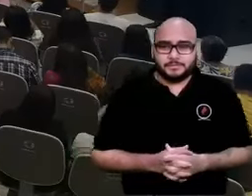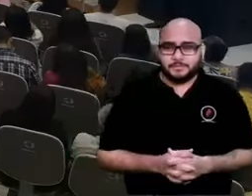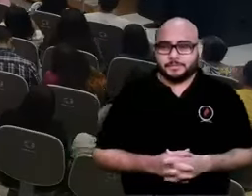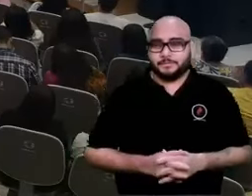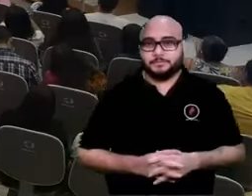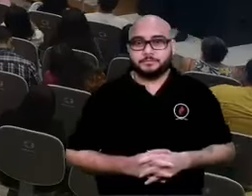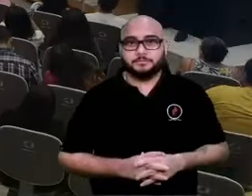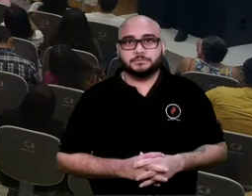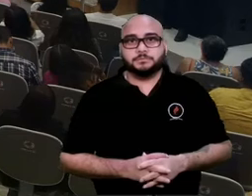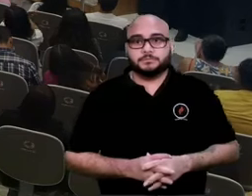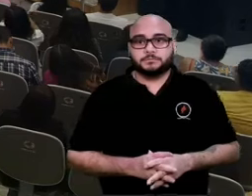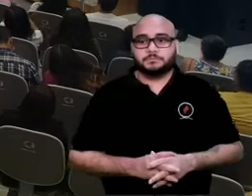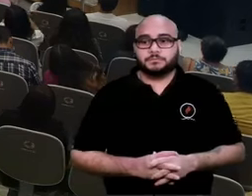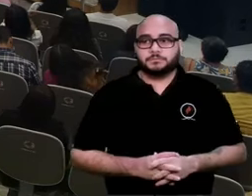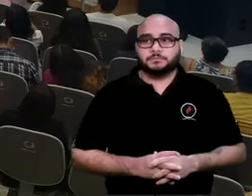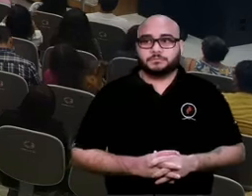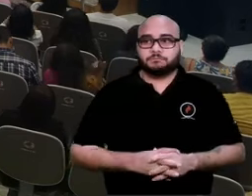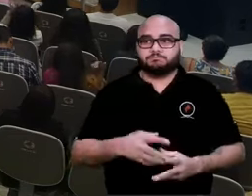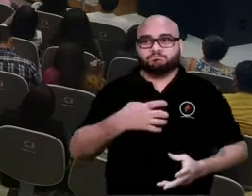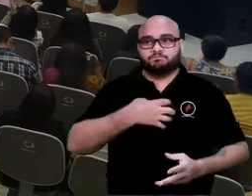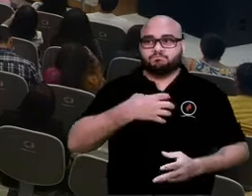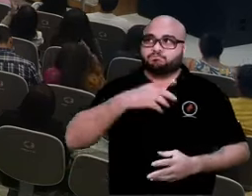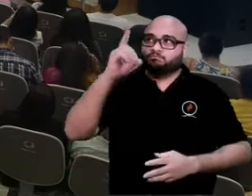Estou sentindo Deus nessa casa.